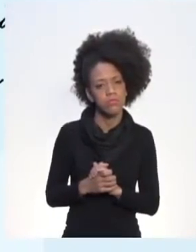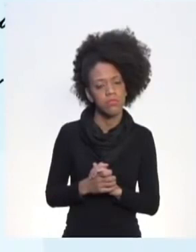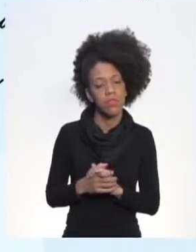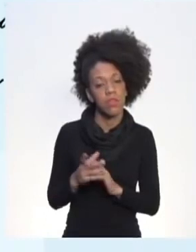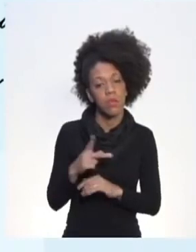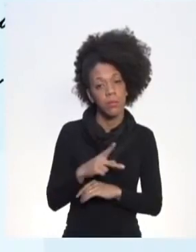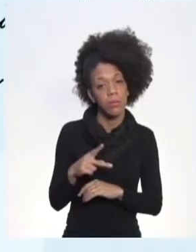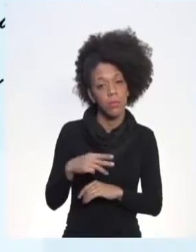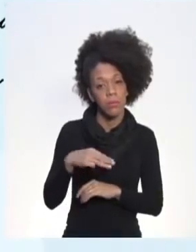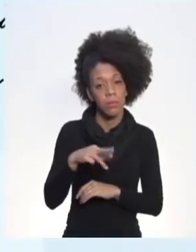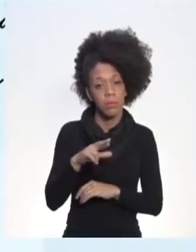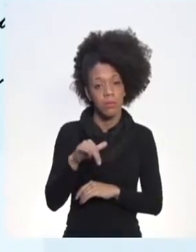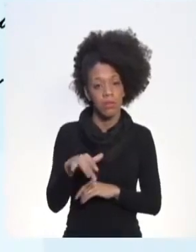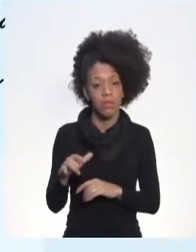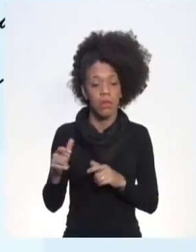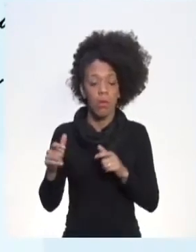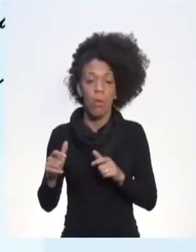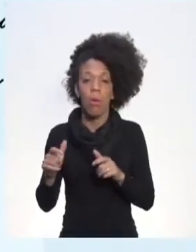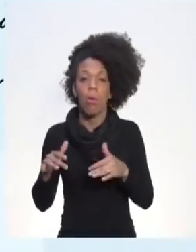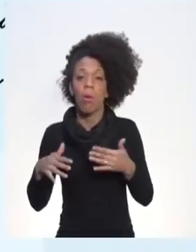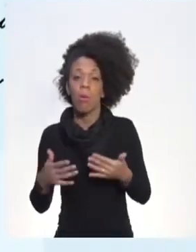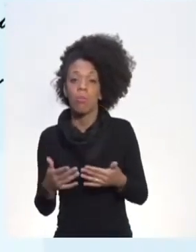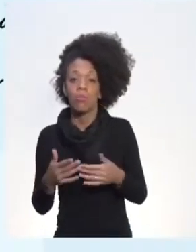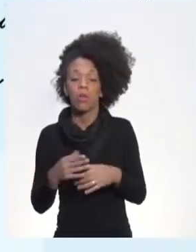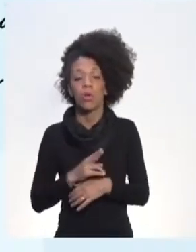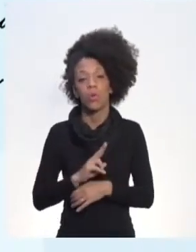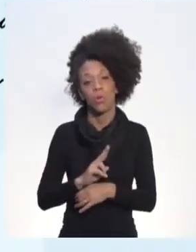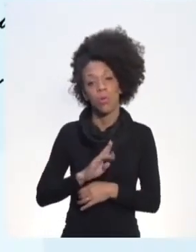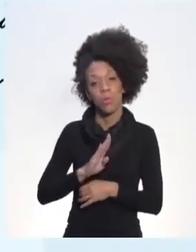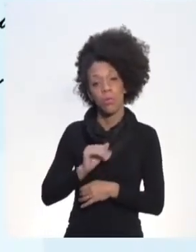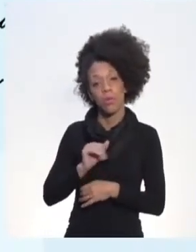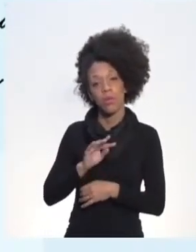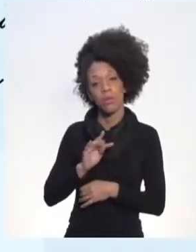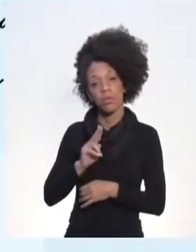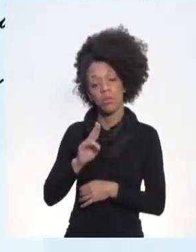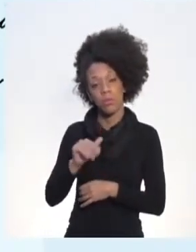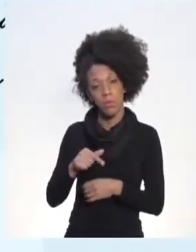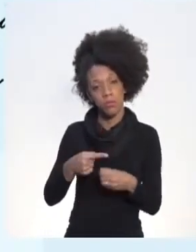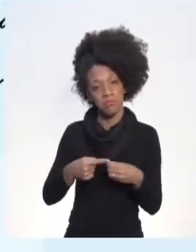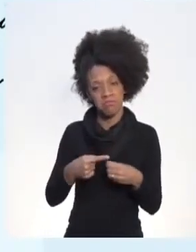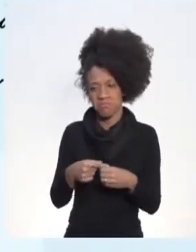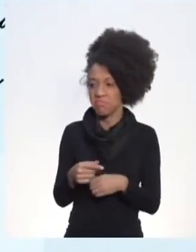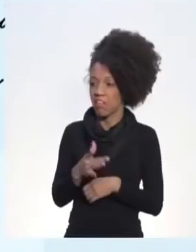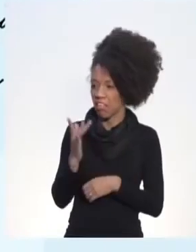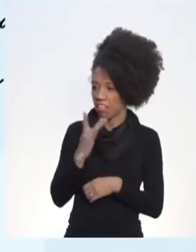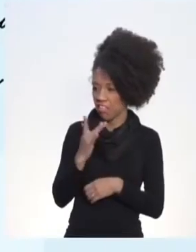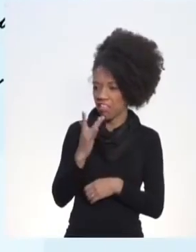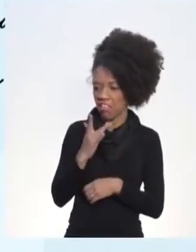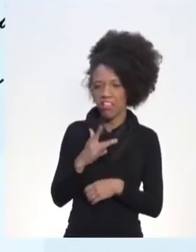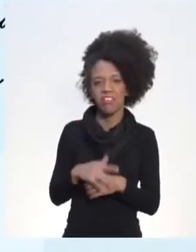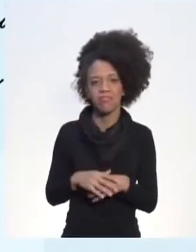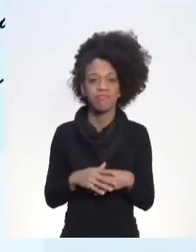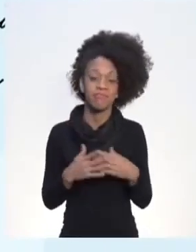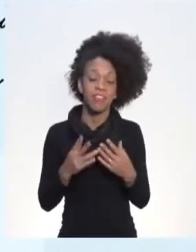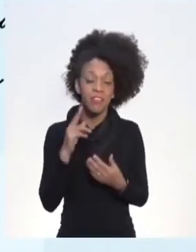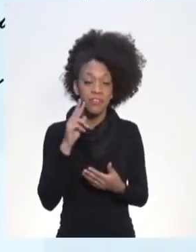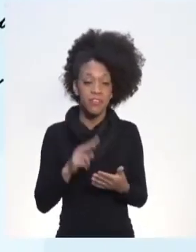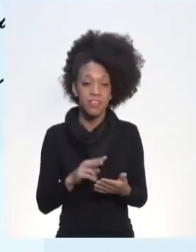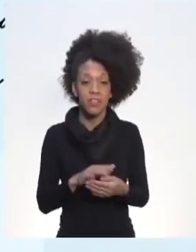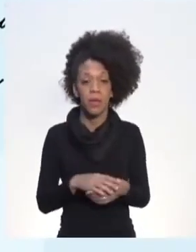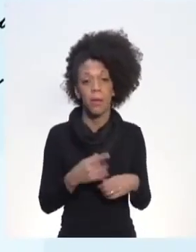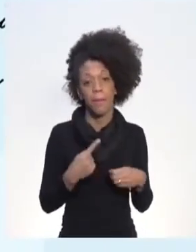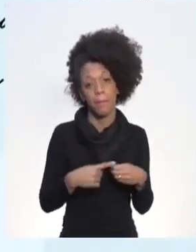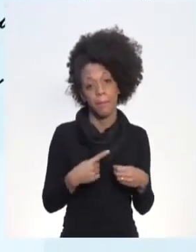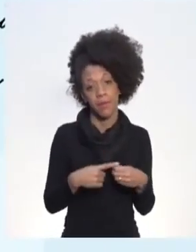A Pro Maria sugeriu onde? É que eu já me empolguei. Ela falou Ubatuba, delícia, né? Tá, eu tô vendo aqui na Praia